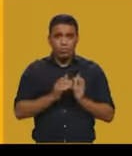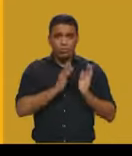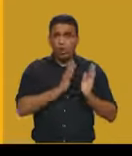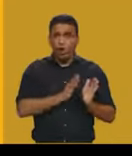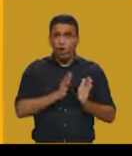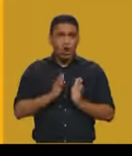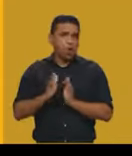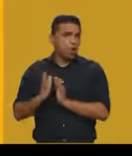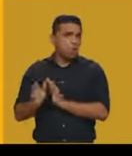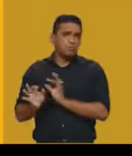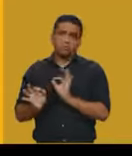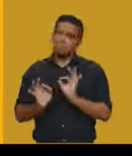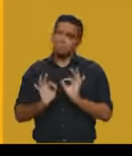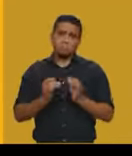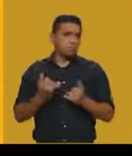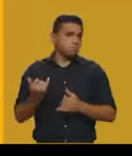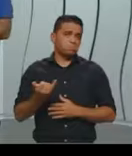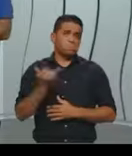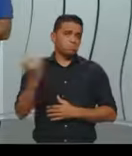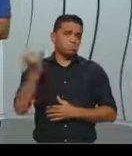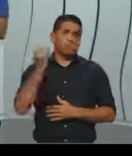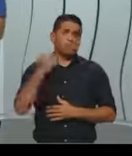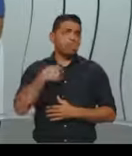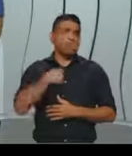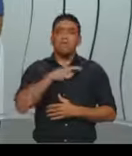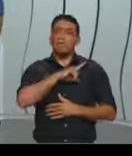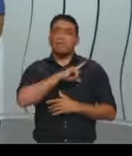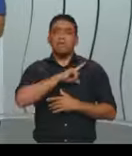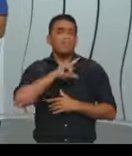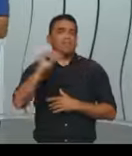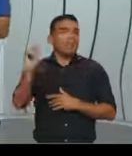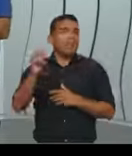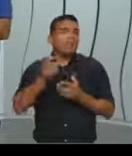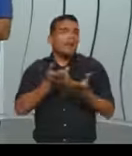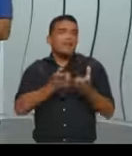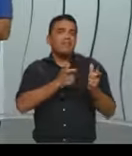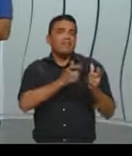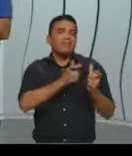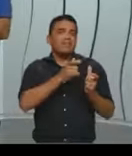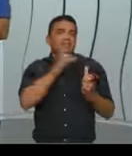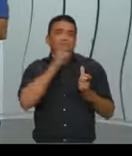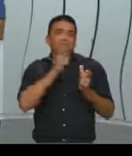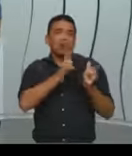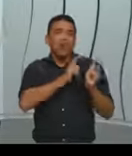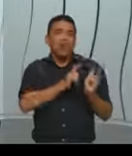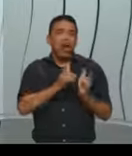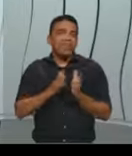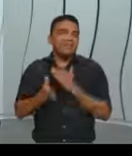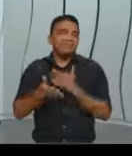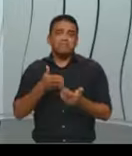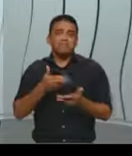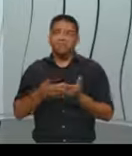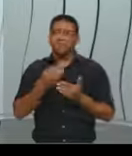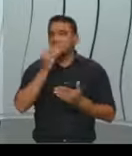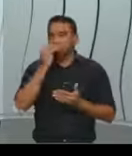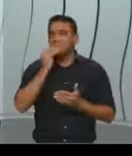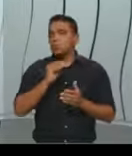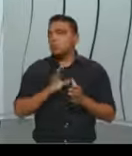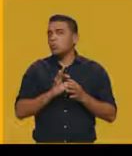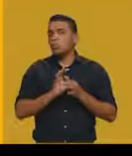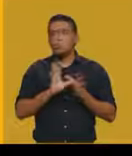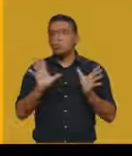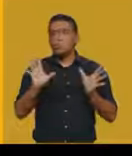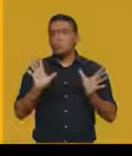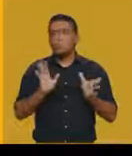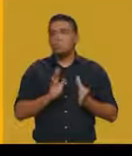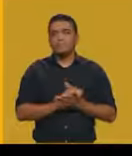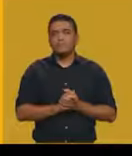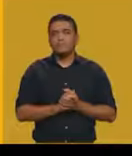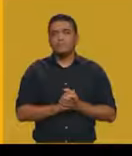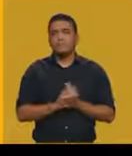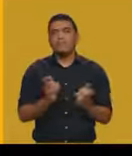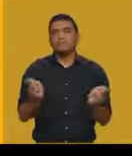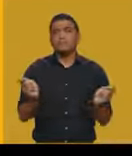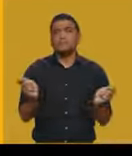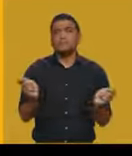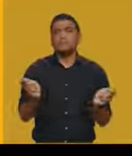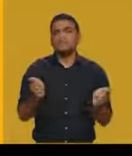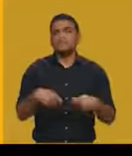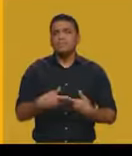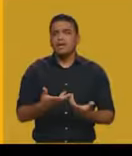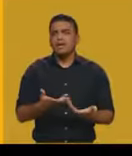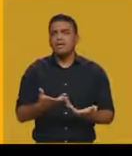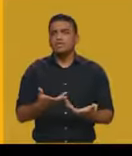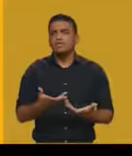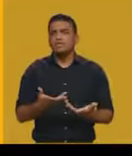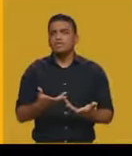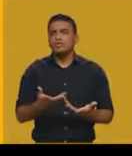O negócio é a gente ir, não é? Então vamos lá. Se a ordem não importa, a posição dos elementos sempre será uma possibilidade